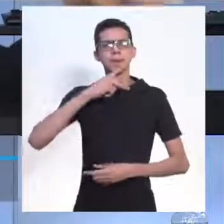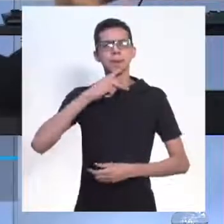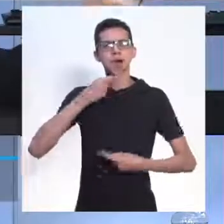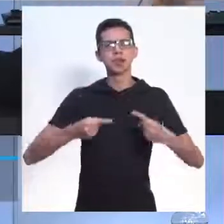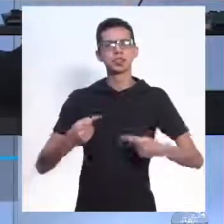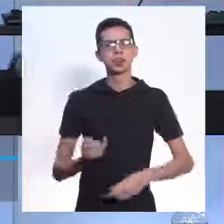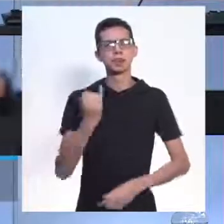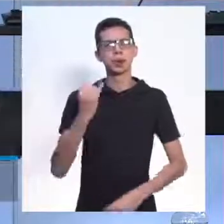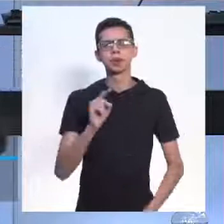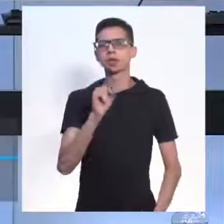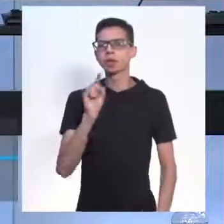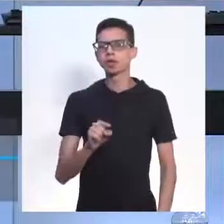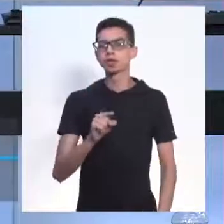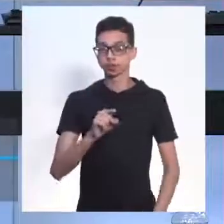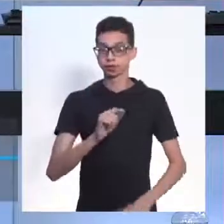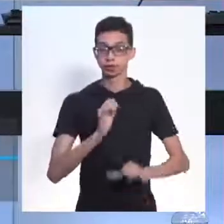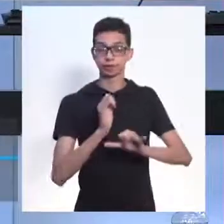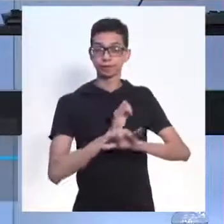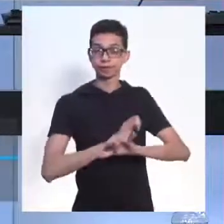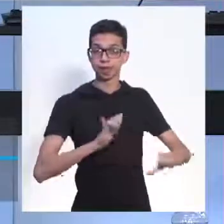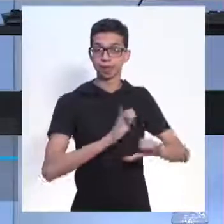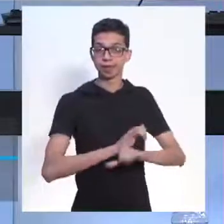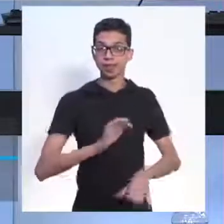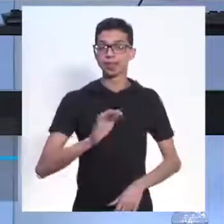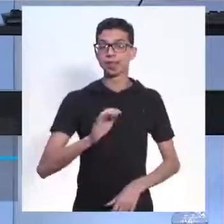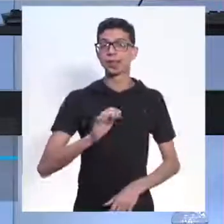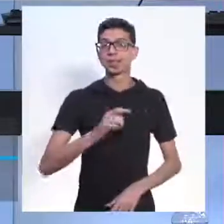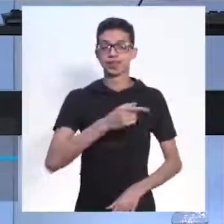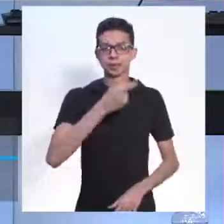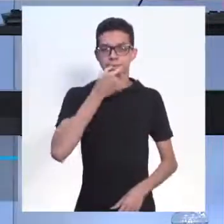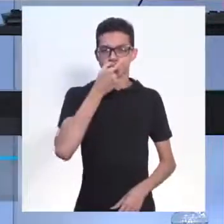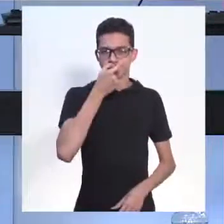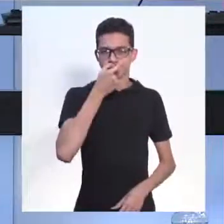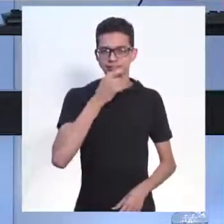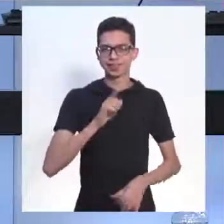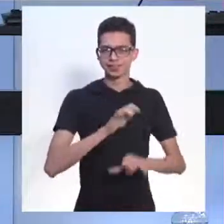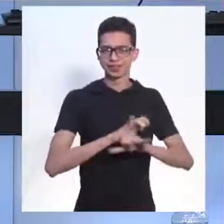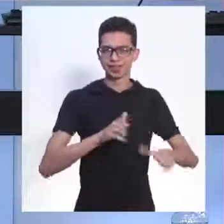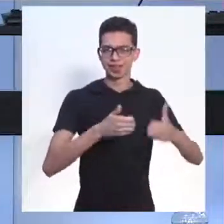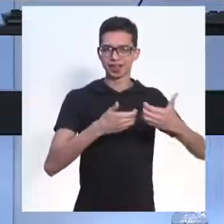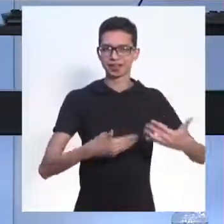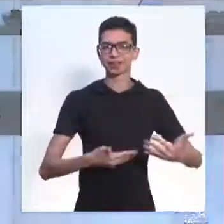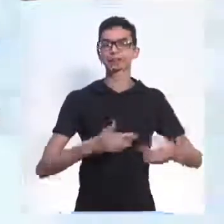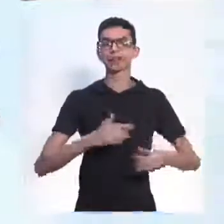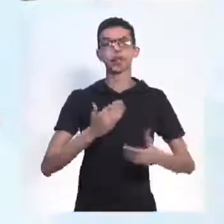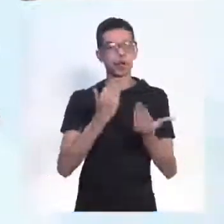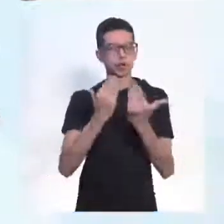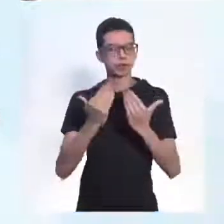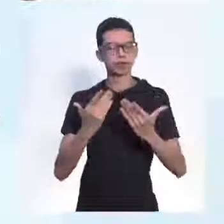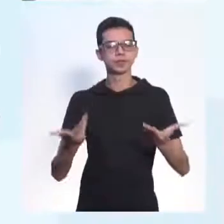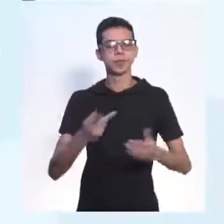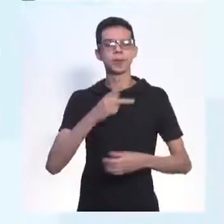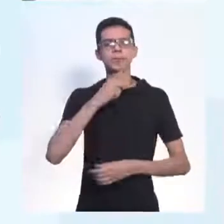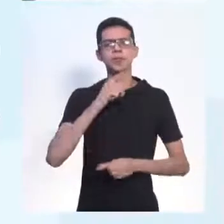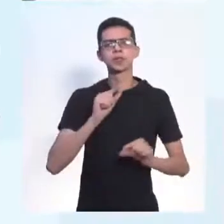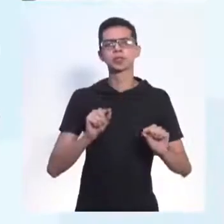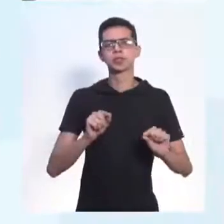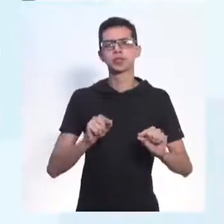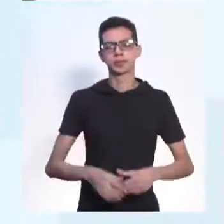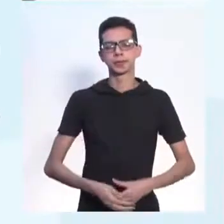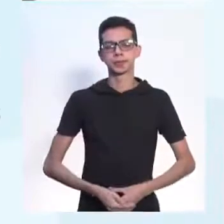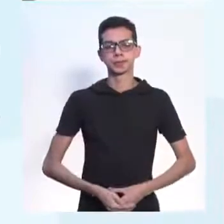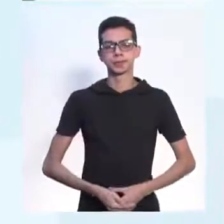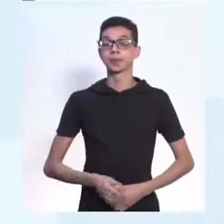importantes Conta aí para Fabi enquanto isso nós vamos dialogando aqui os partidos políticos gente tem como princípio